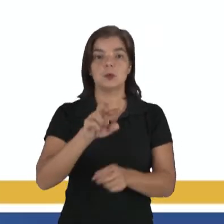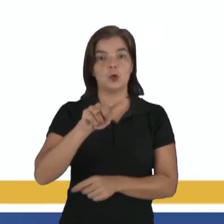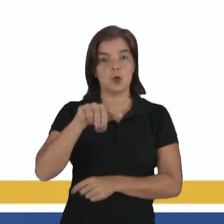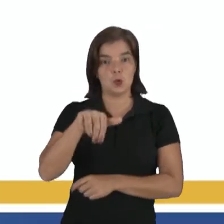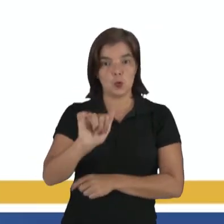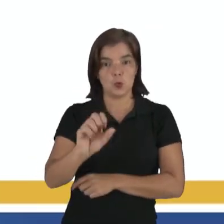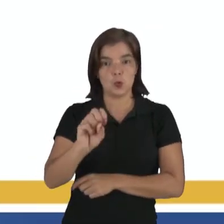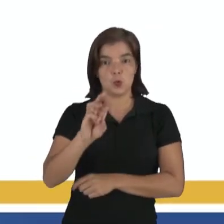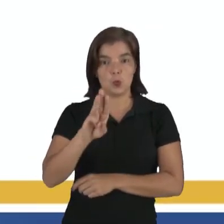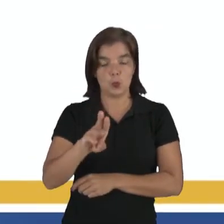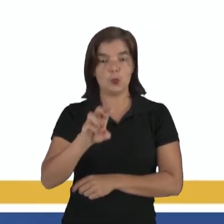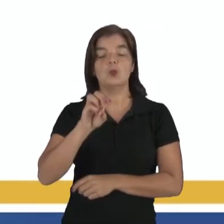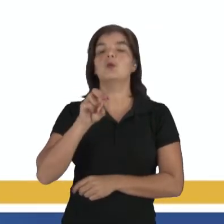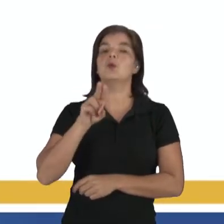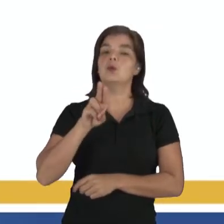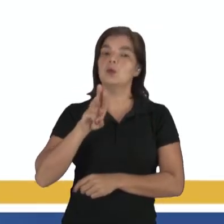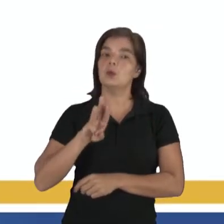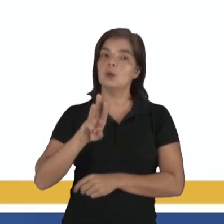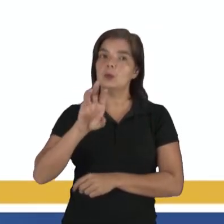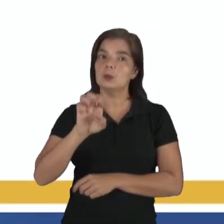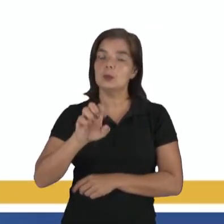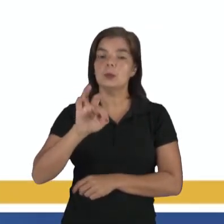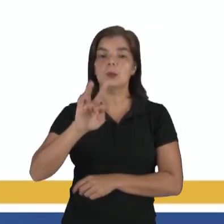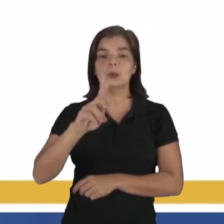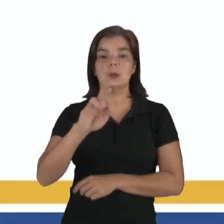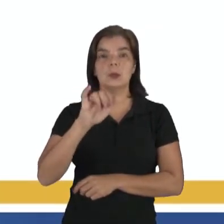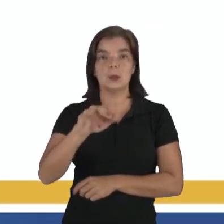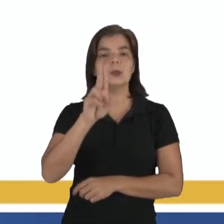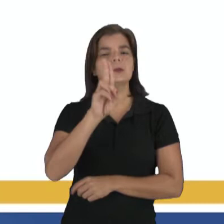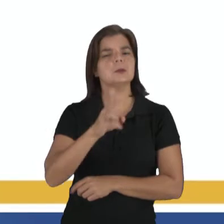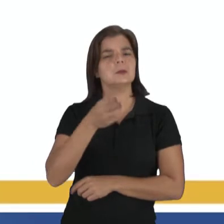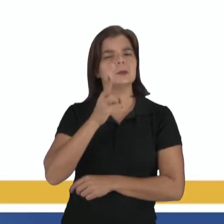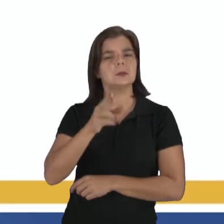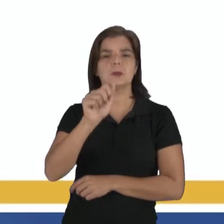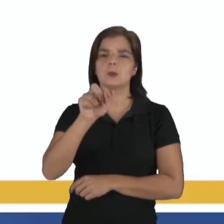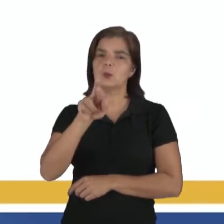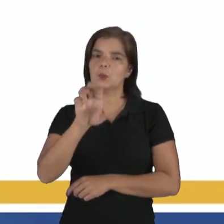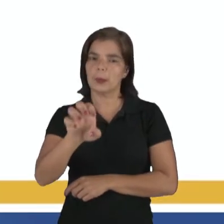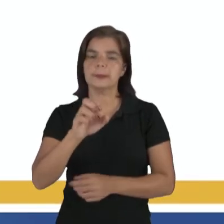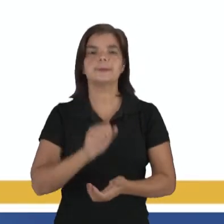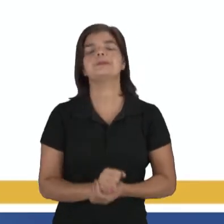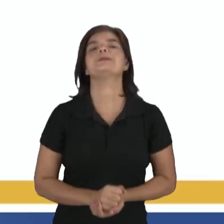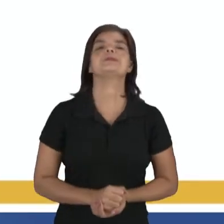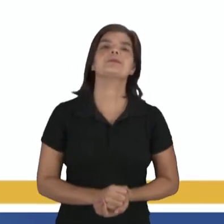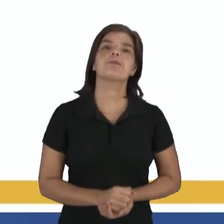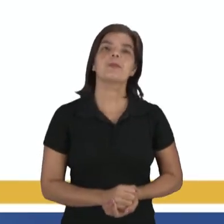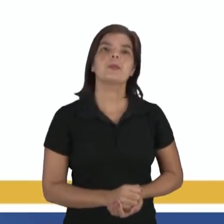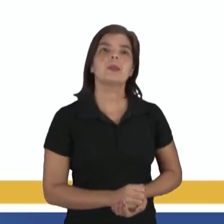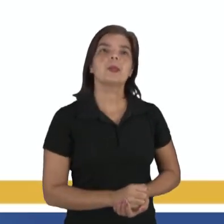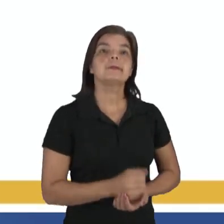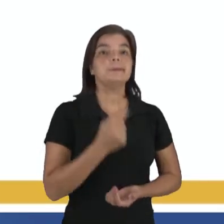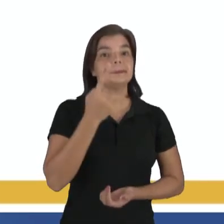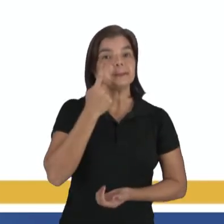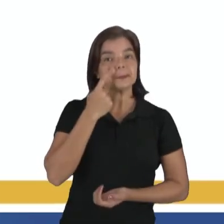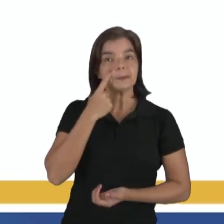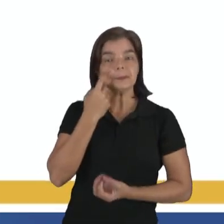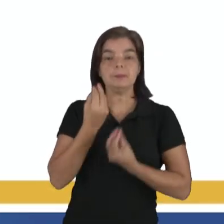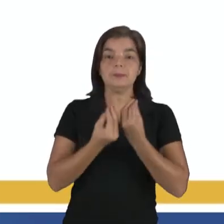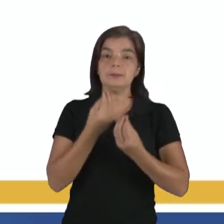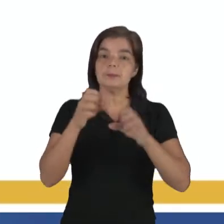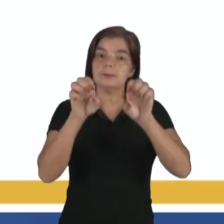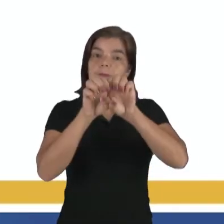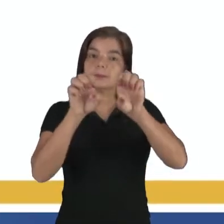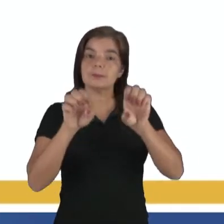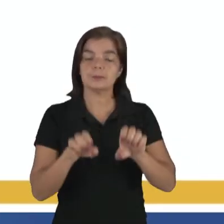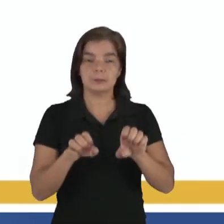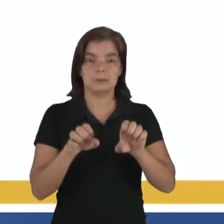vocês vão usar o are. Então, observem sempre essas conjugações, porque a gente vai precisar. Então, vamos lá. Agora vamos falar um pouquinho sobre